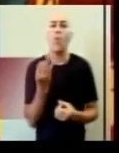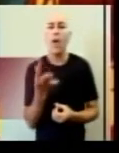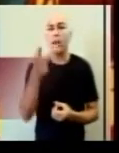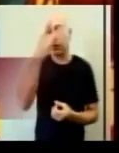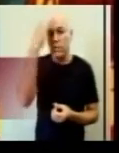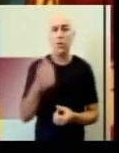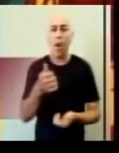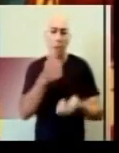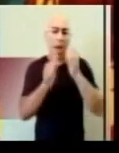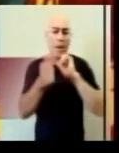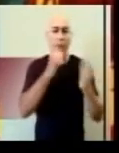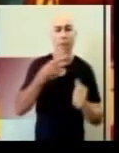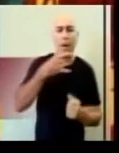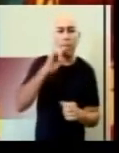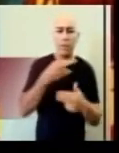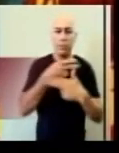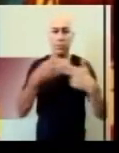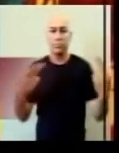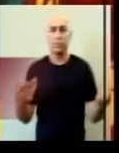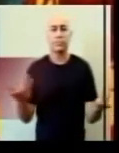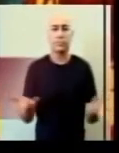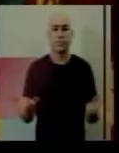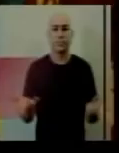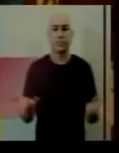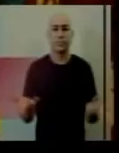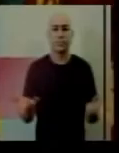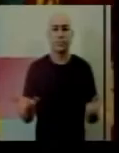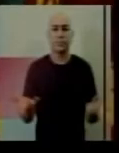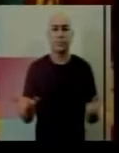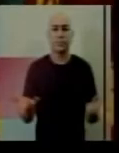pessoa bebe, tá? É referente às